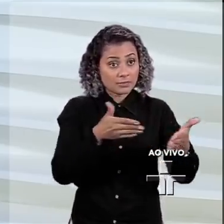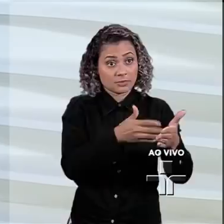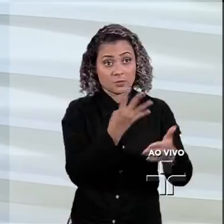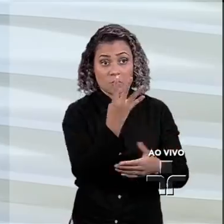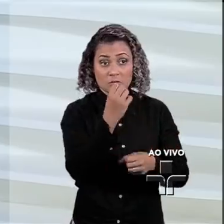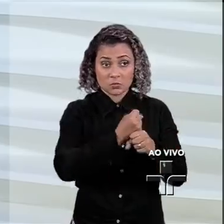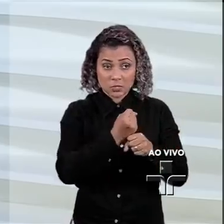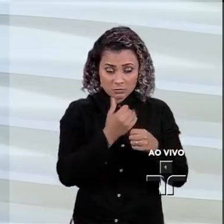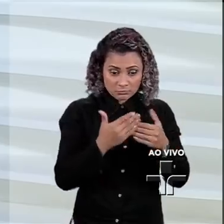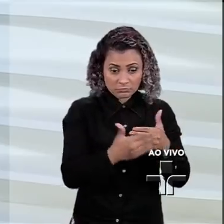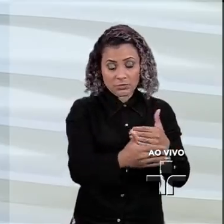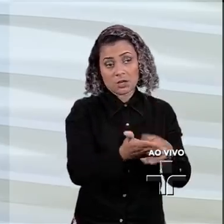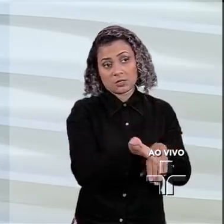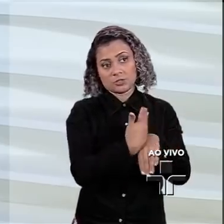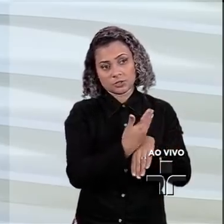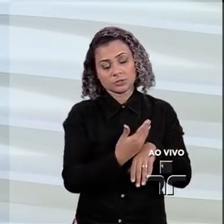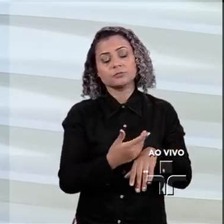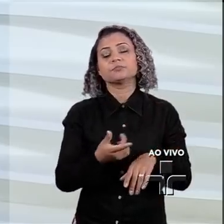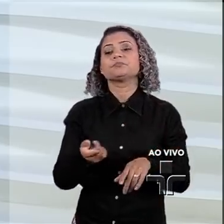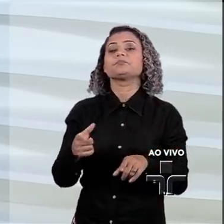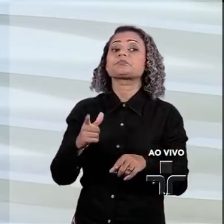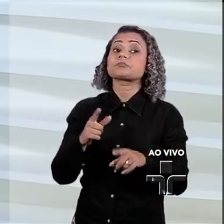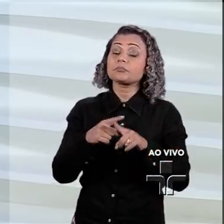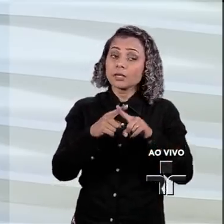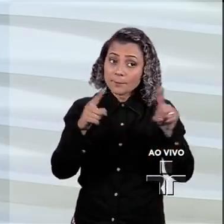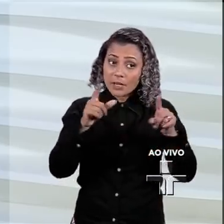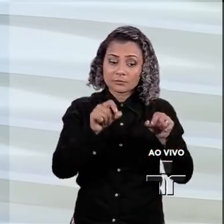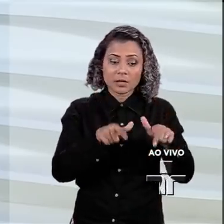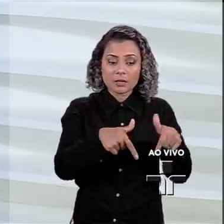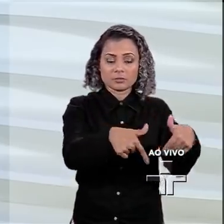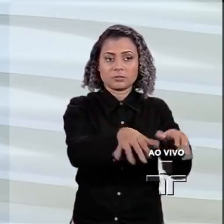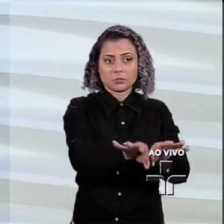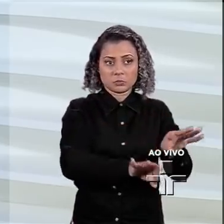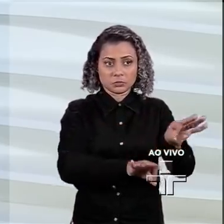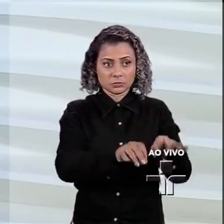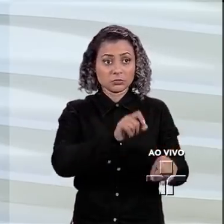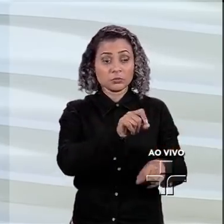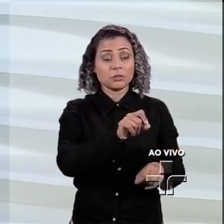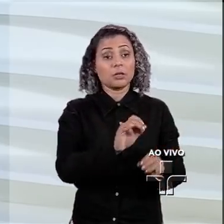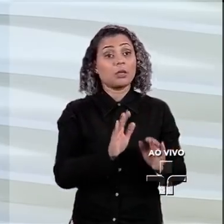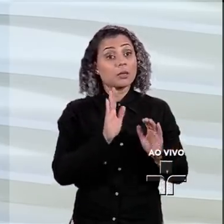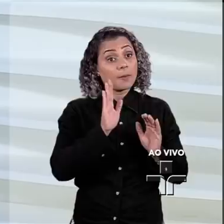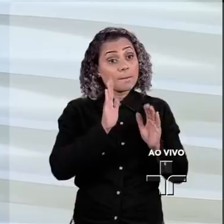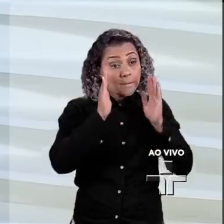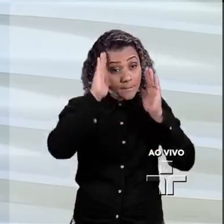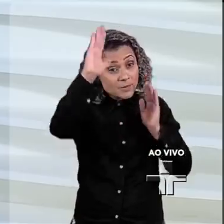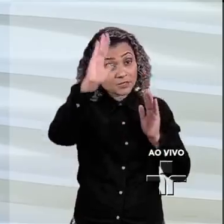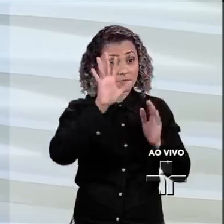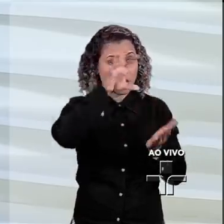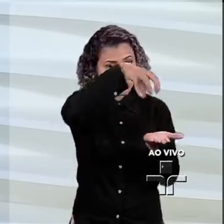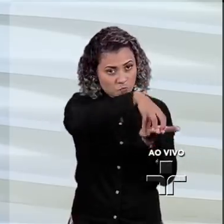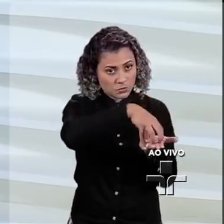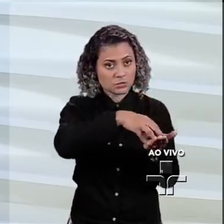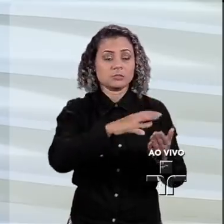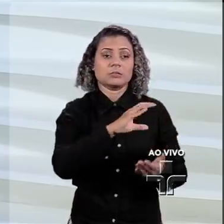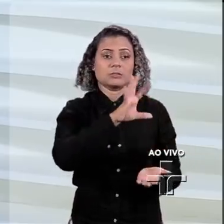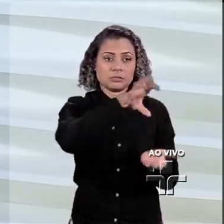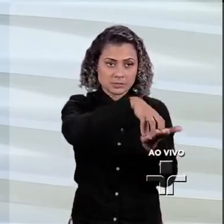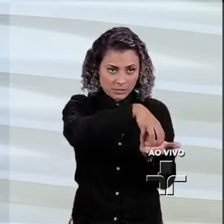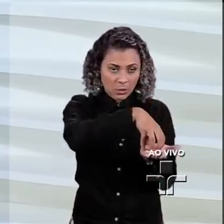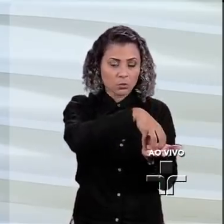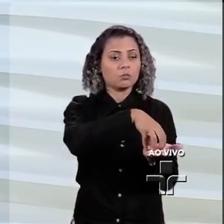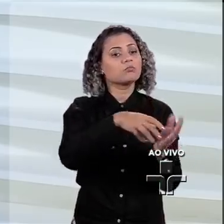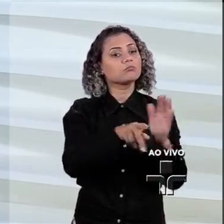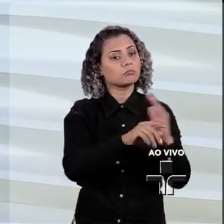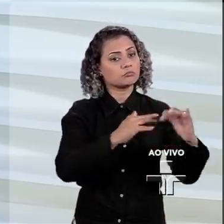pela cidade toda, mas esta ação que a gente está fazendo em especial no centro é por conta da PPP da habitação